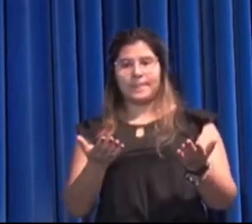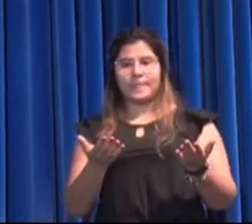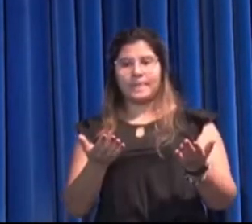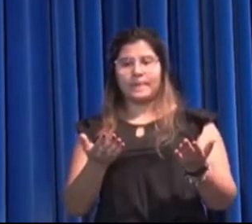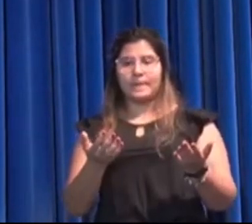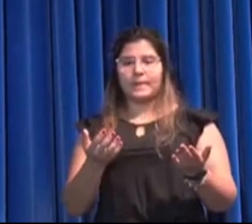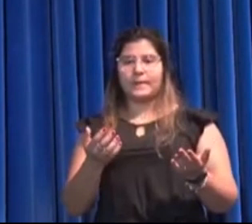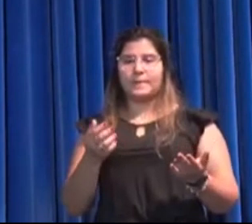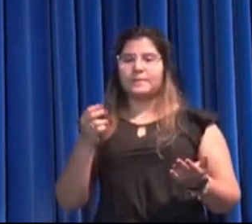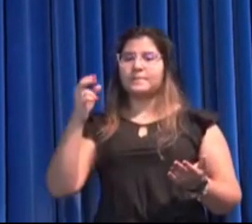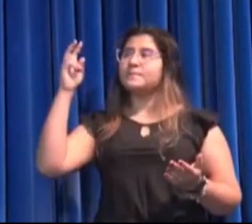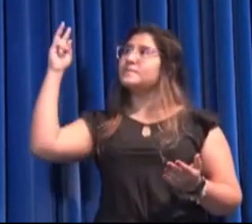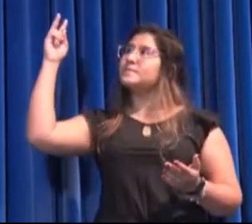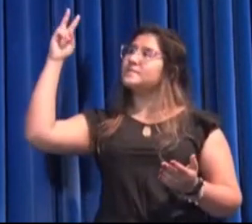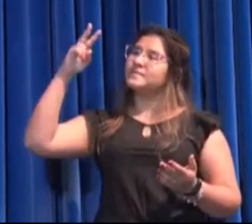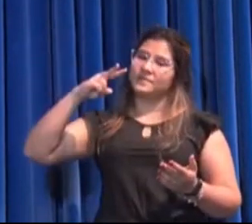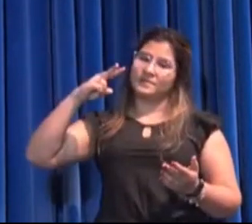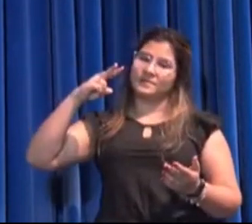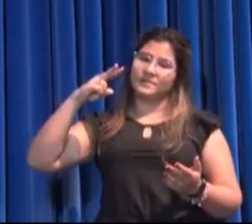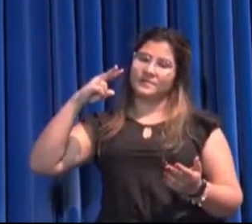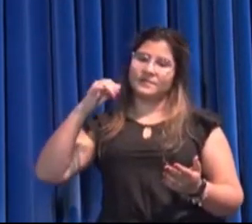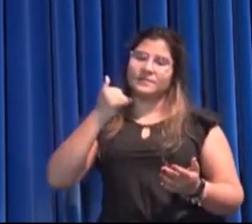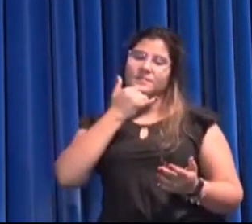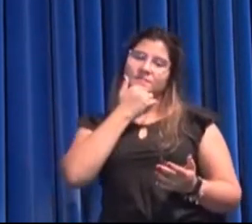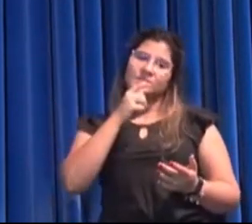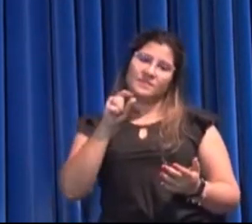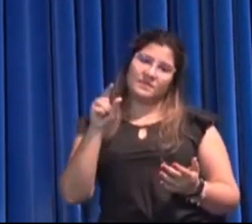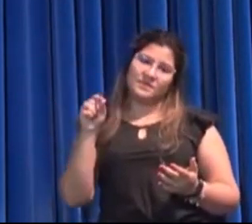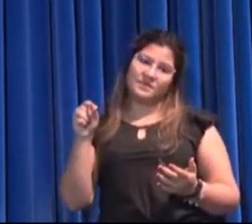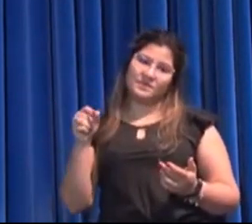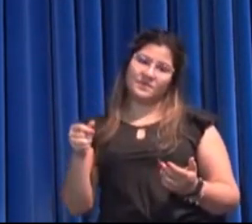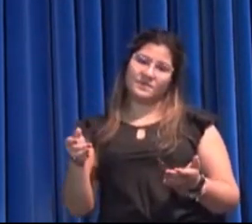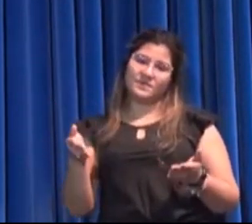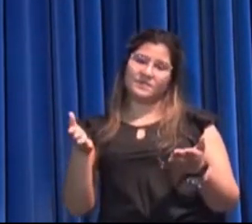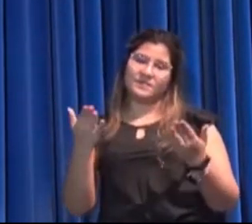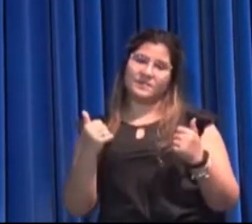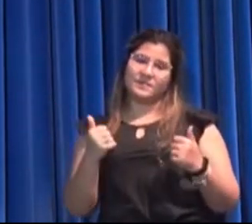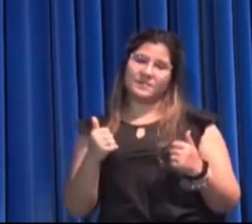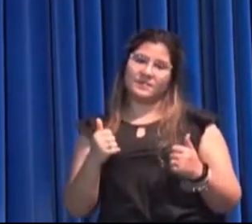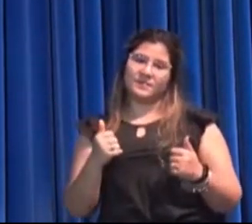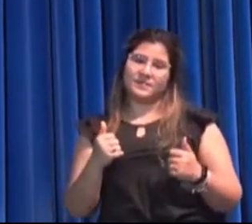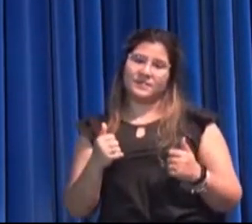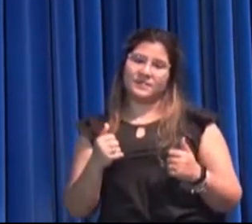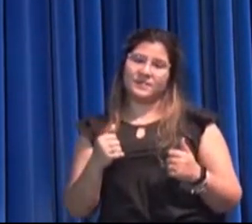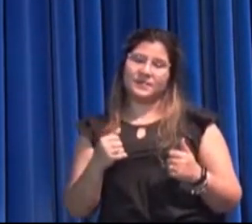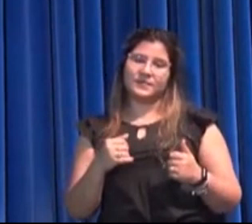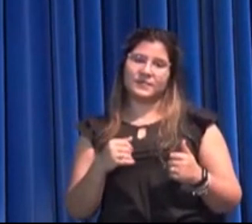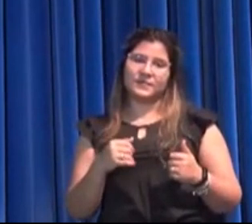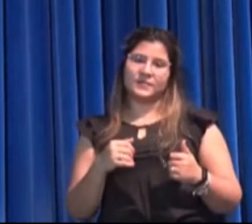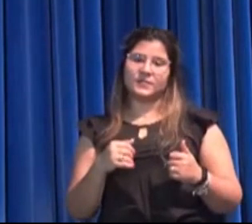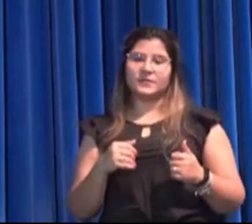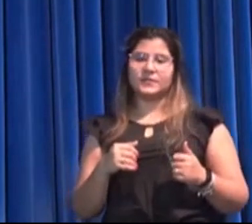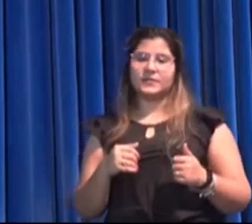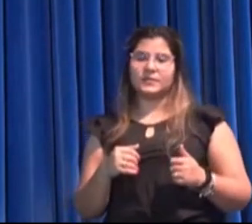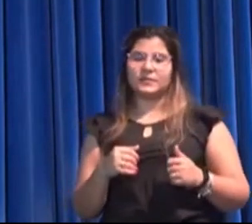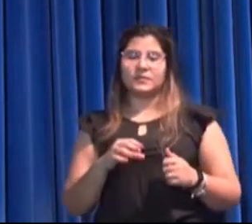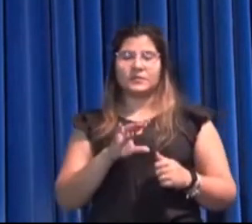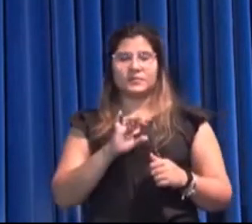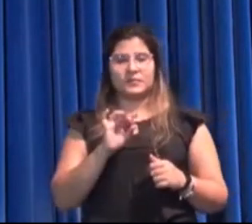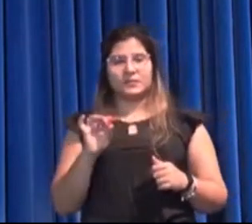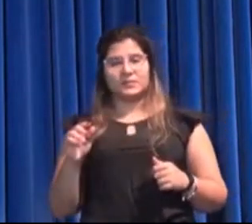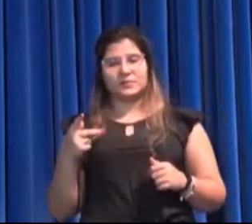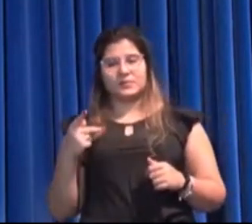da tua habitação, perdoa e dá a cada um segundo todos os seus caminhos, já que